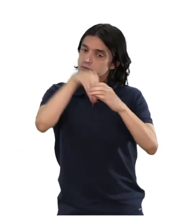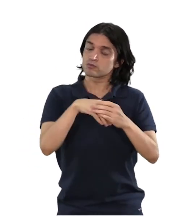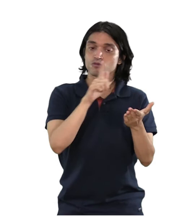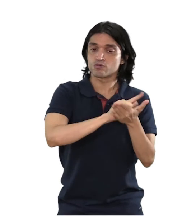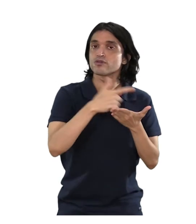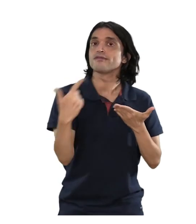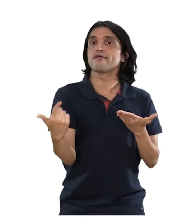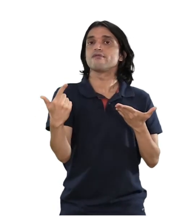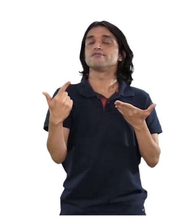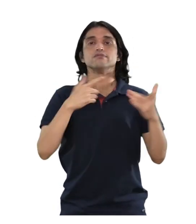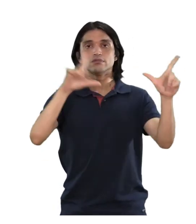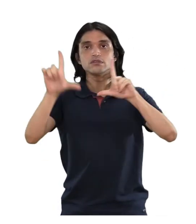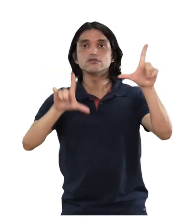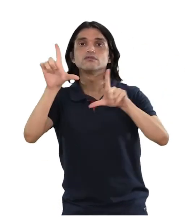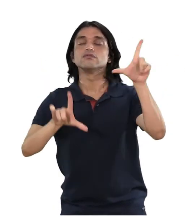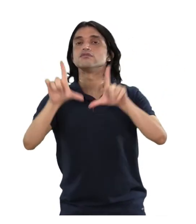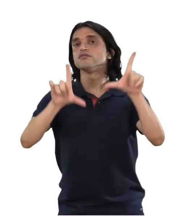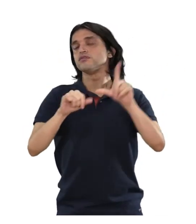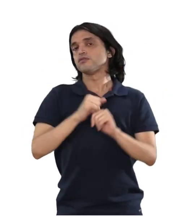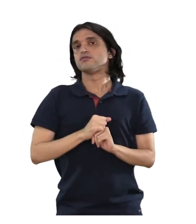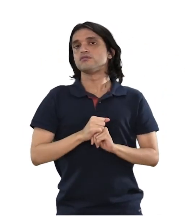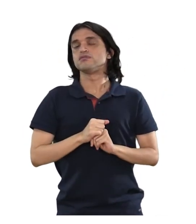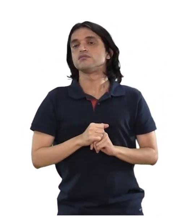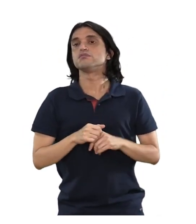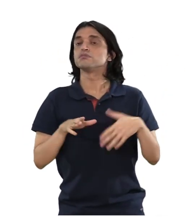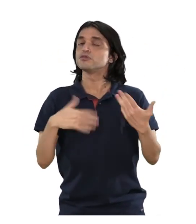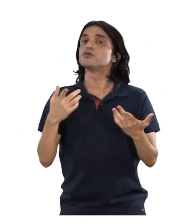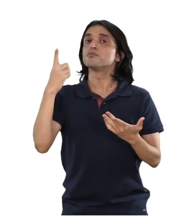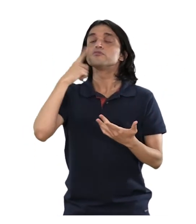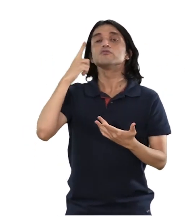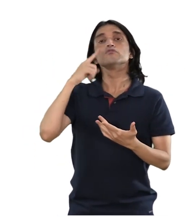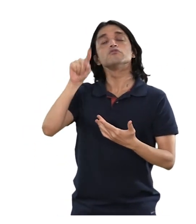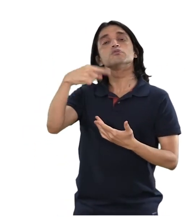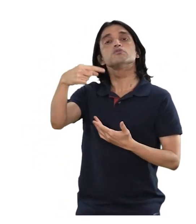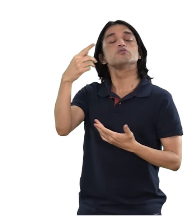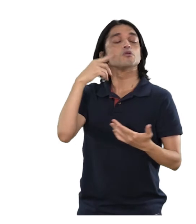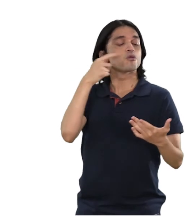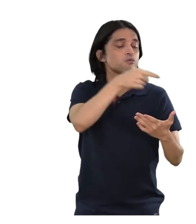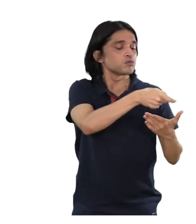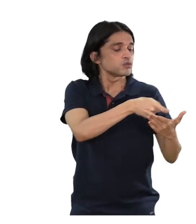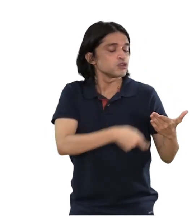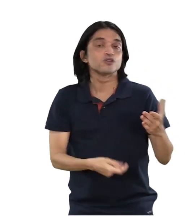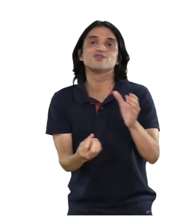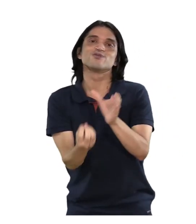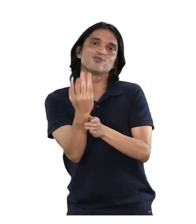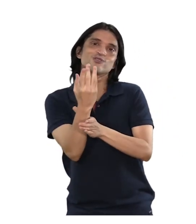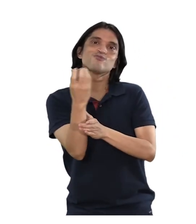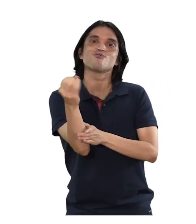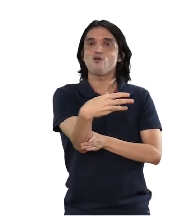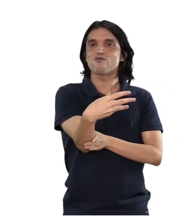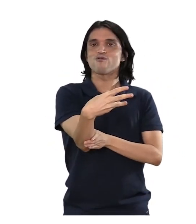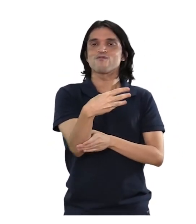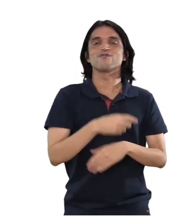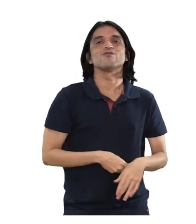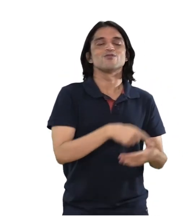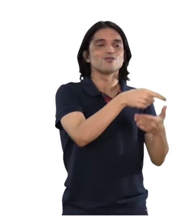de texto e um novo uso da linguagem, assim chamado texto de divulgação científica. O